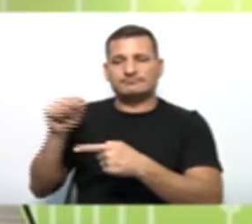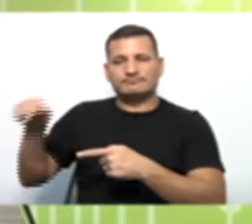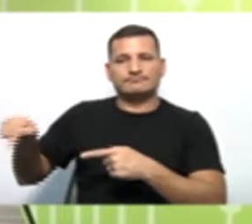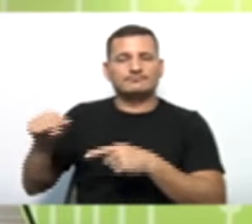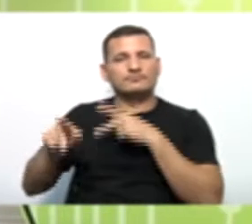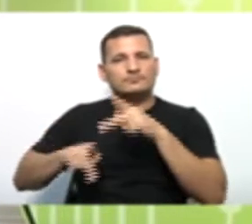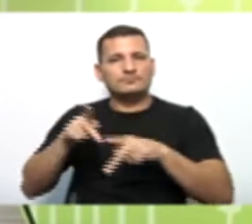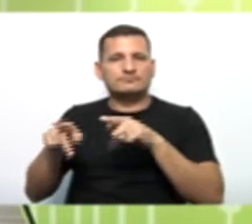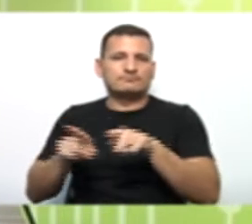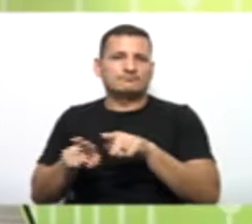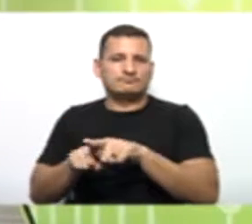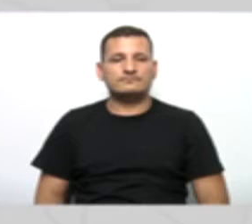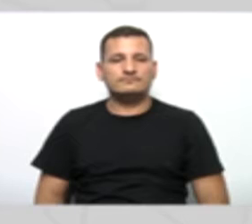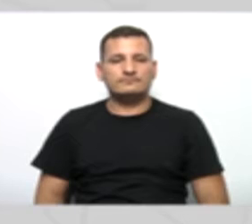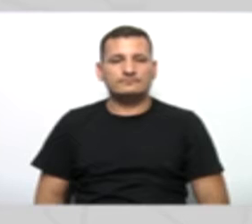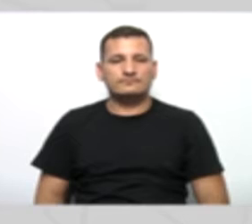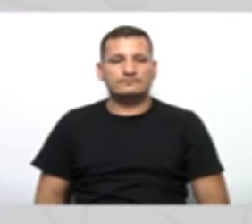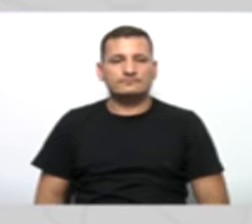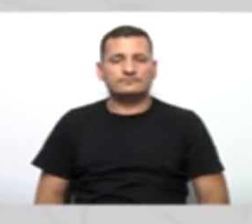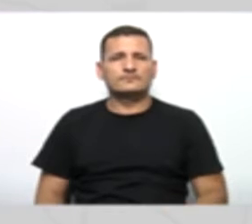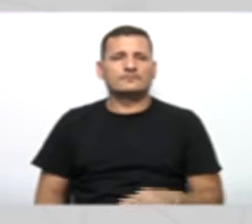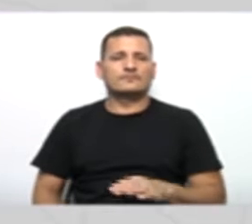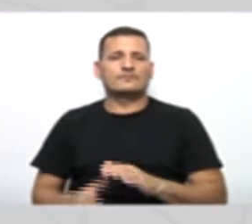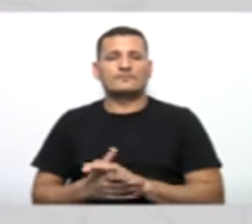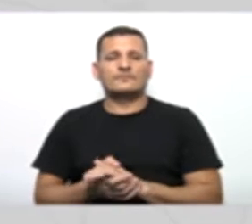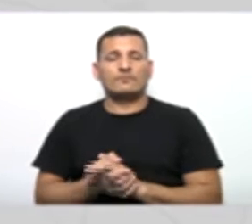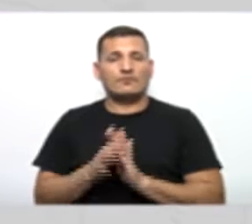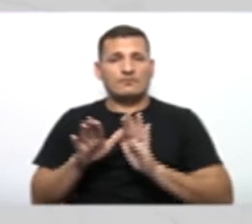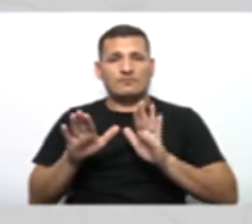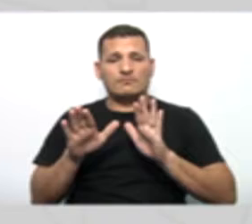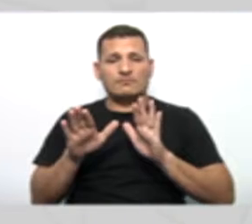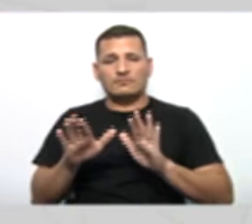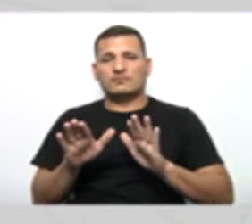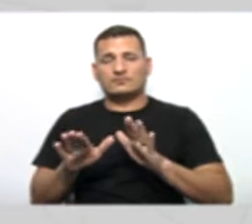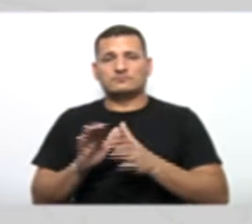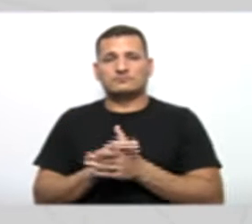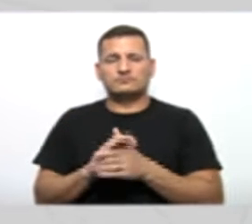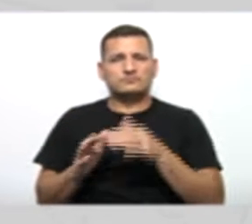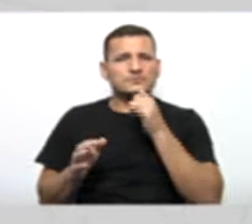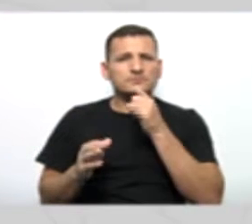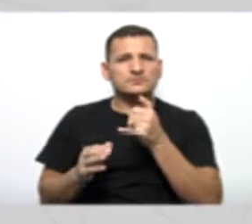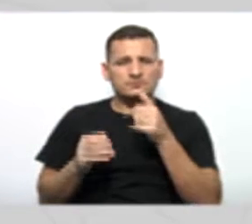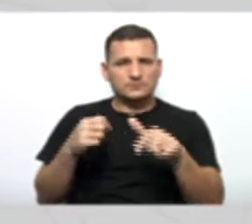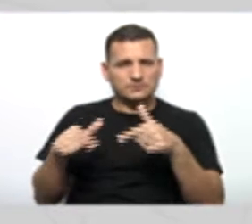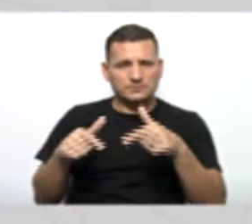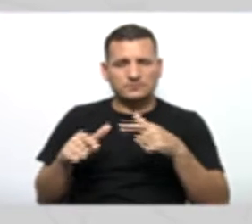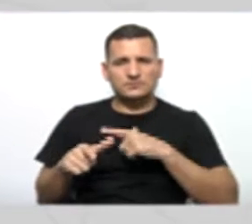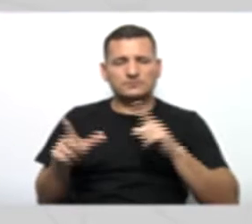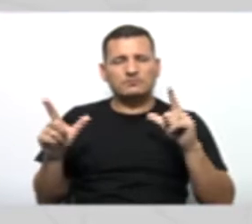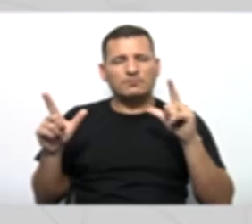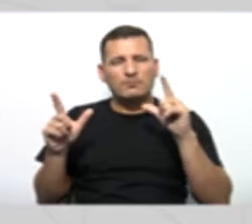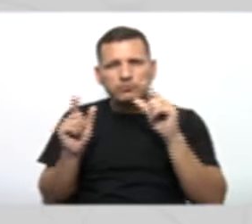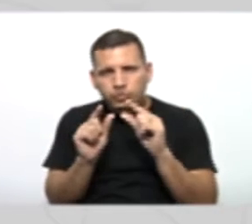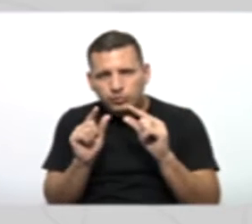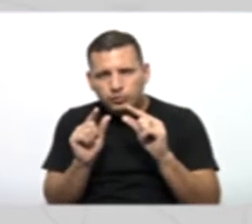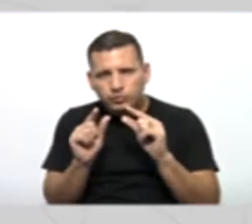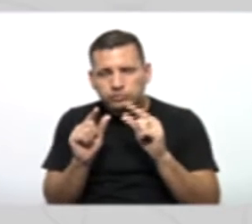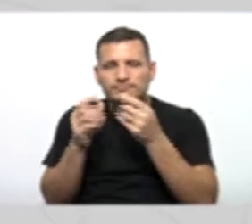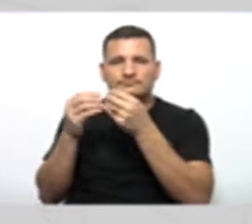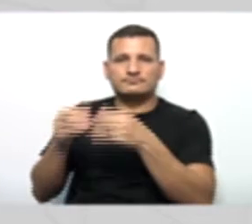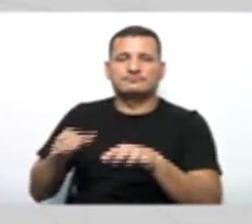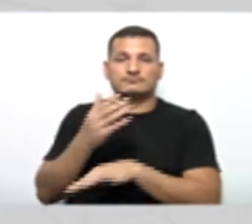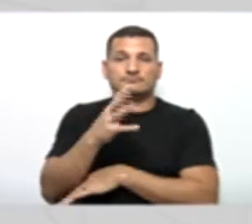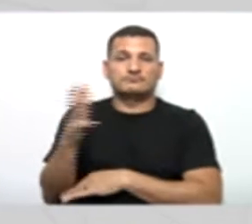consiga satisfazer as necessidades dela. Porém, mesmo que uma atividade cause poucos impactos ambientais, ela não será